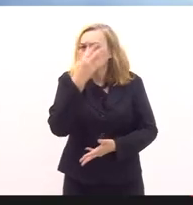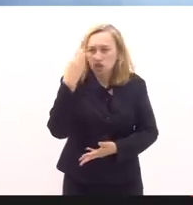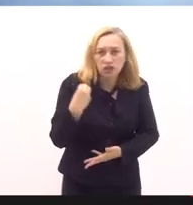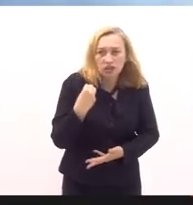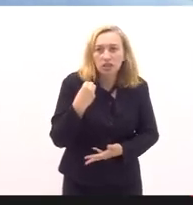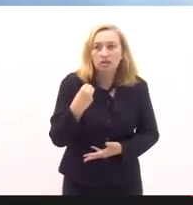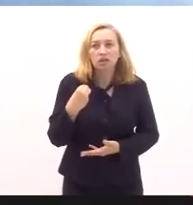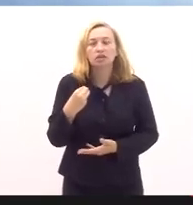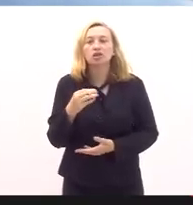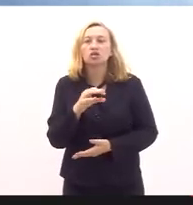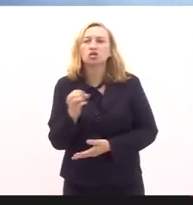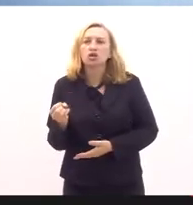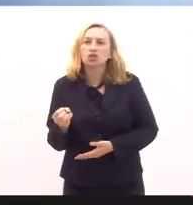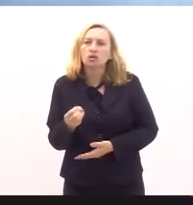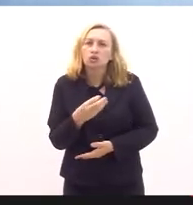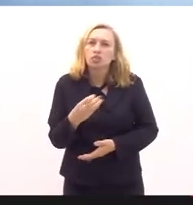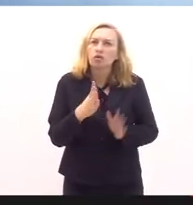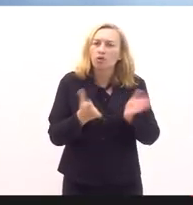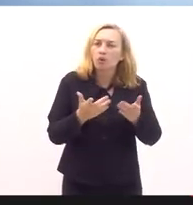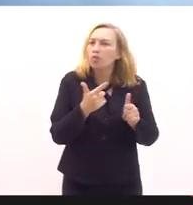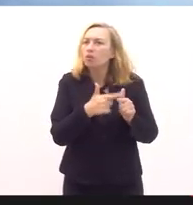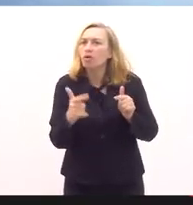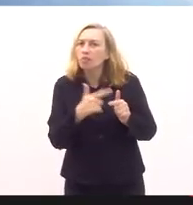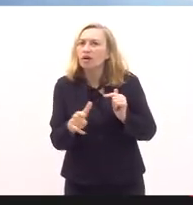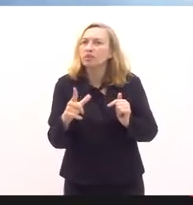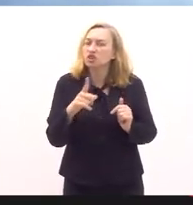esquecemos, recentemente, nos problemas que